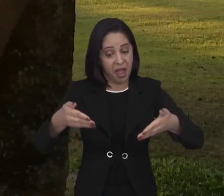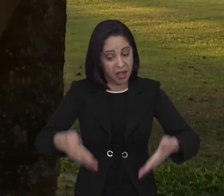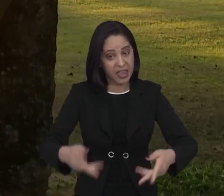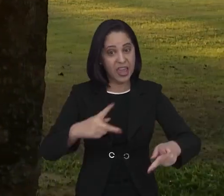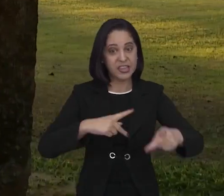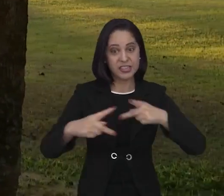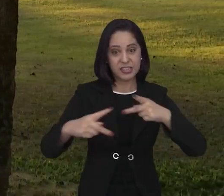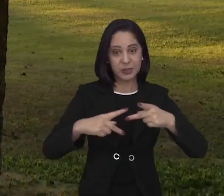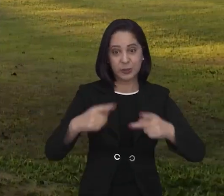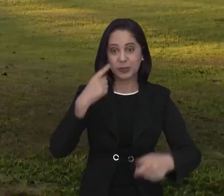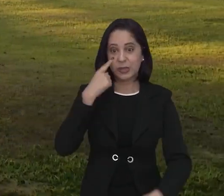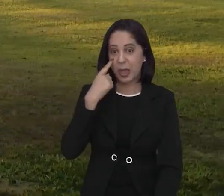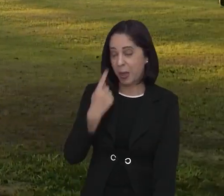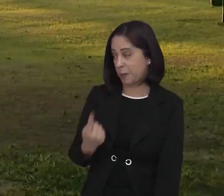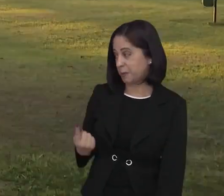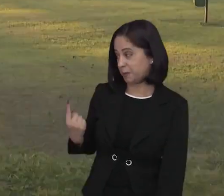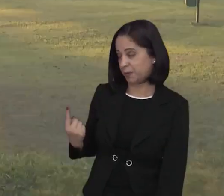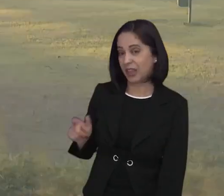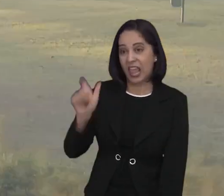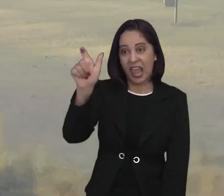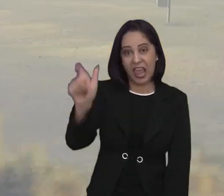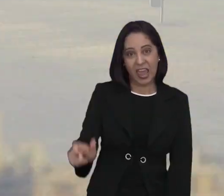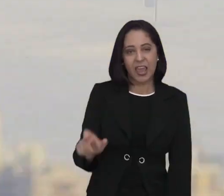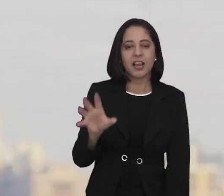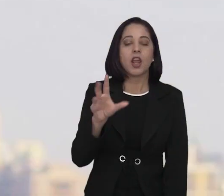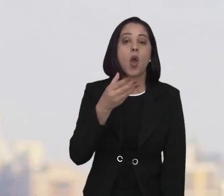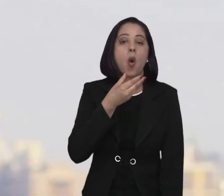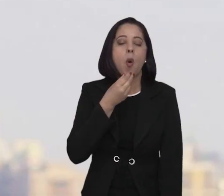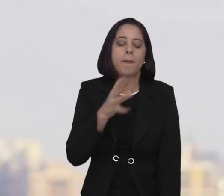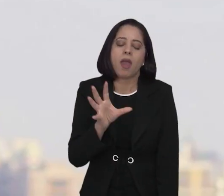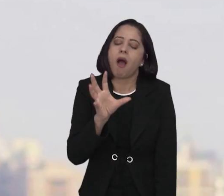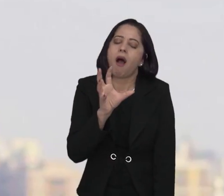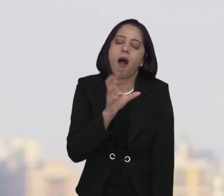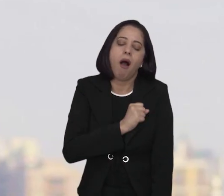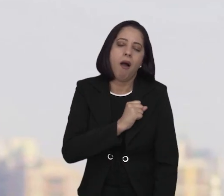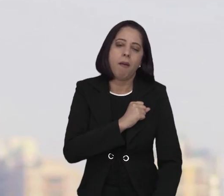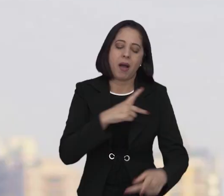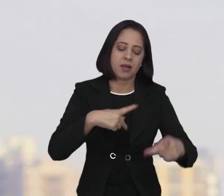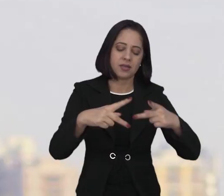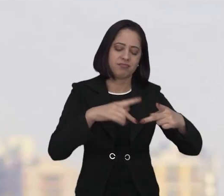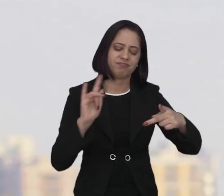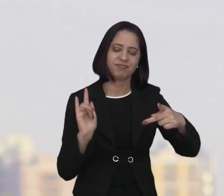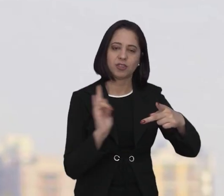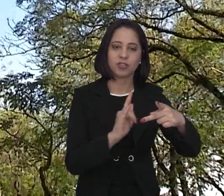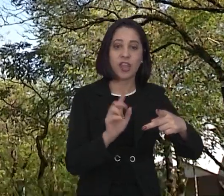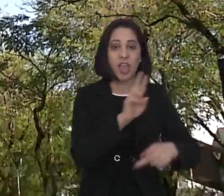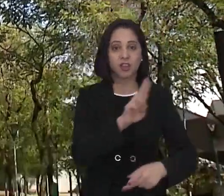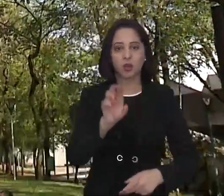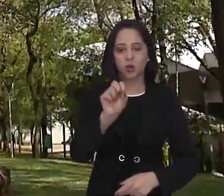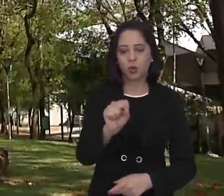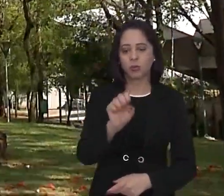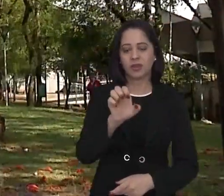Essa é São José dos Campos pelos olhos de um joseense apaixonado pela cidade, Sérgio Vaz.